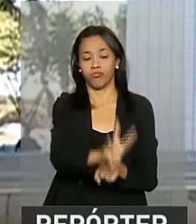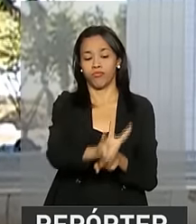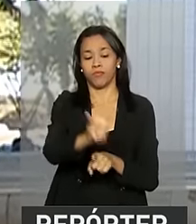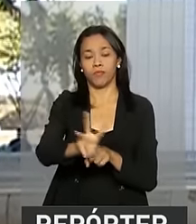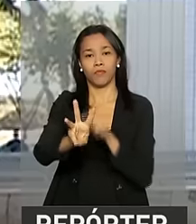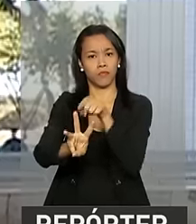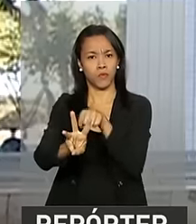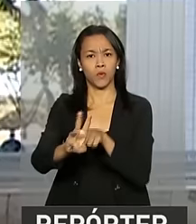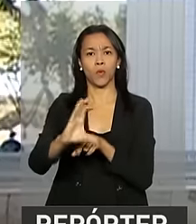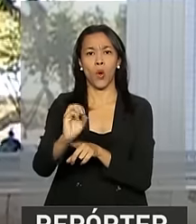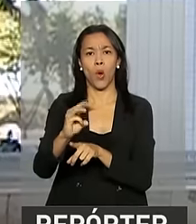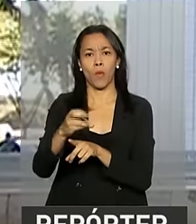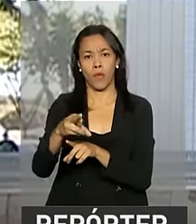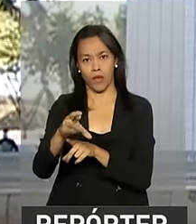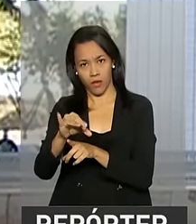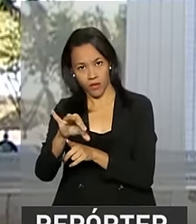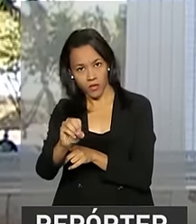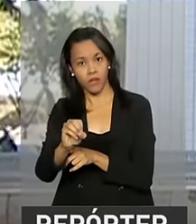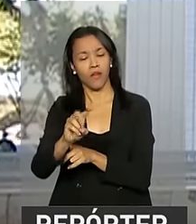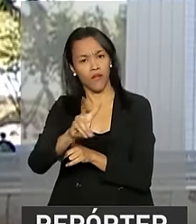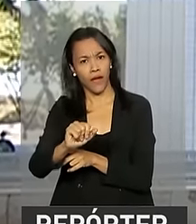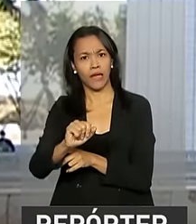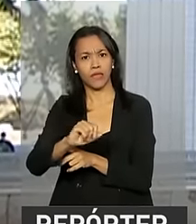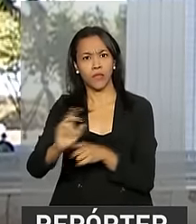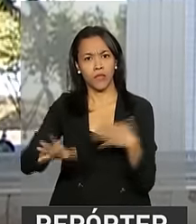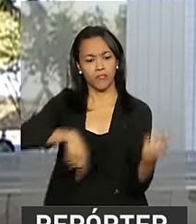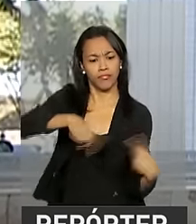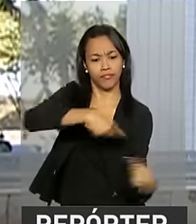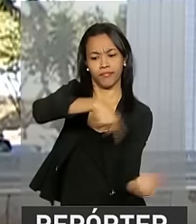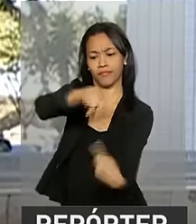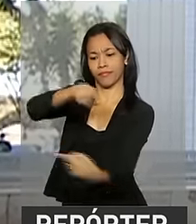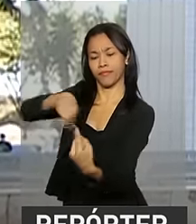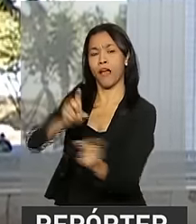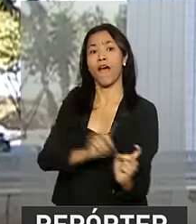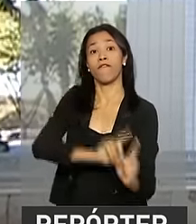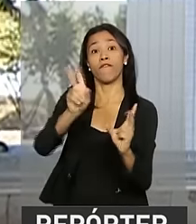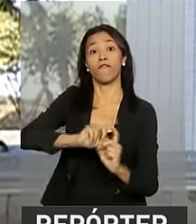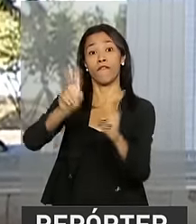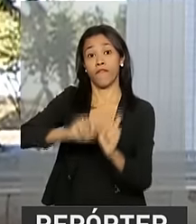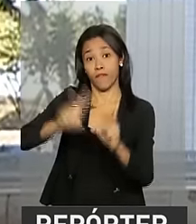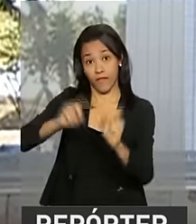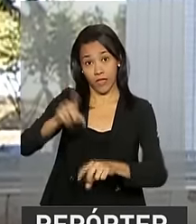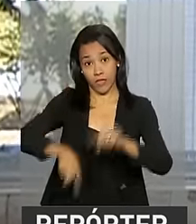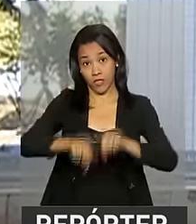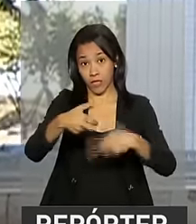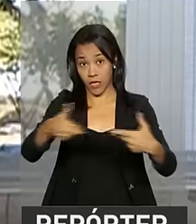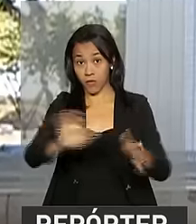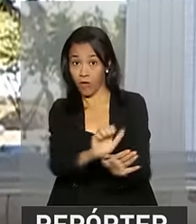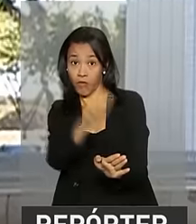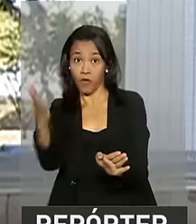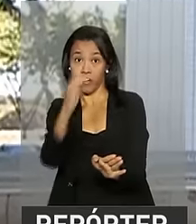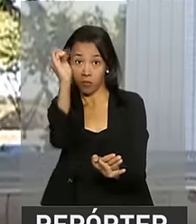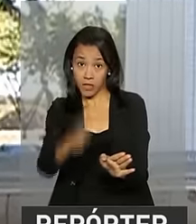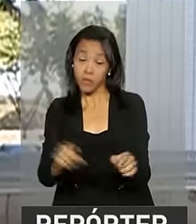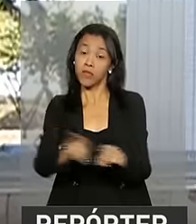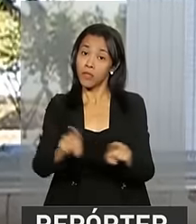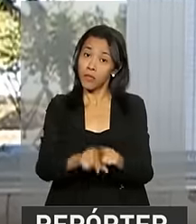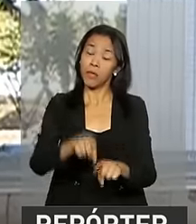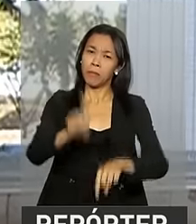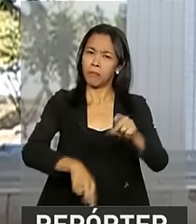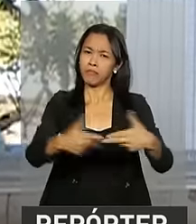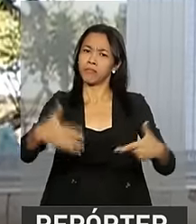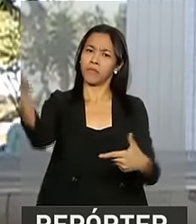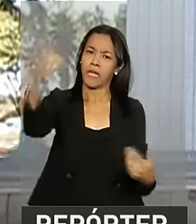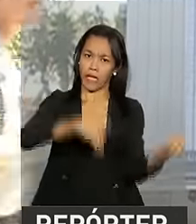Comércio Exterior vai dar mais agilidade às importações e às exportações brasileiras. Ele também deve reduzir os custos,